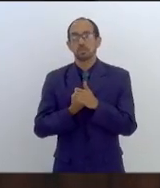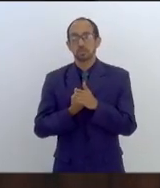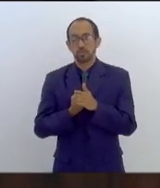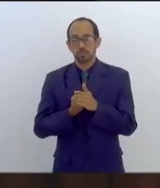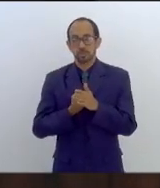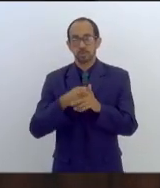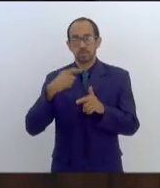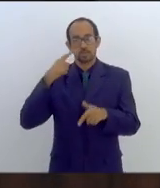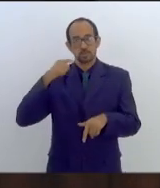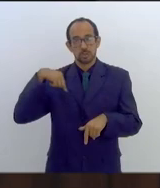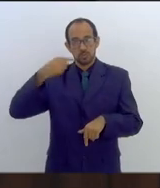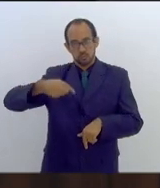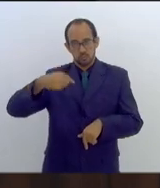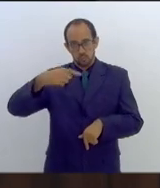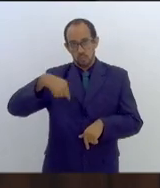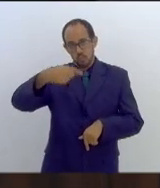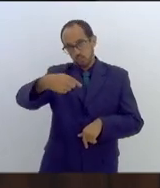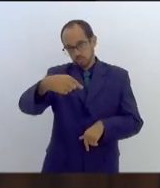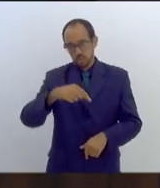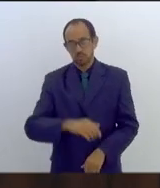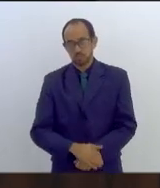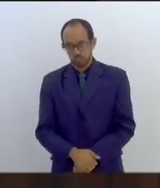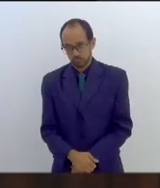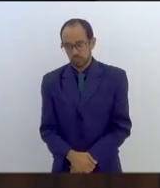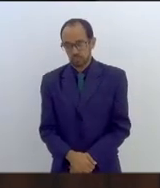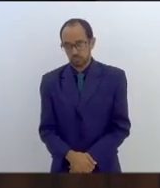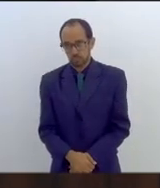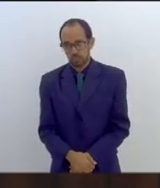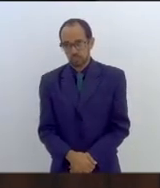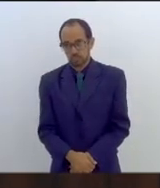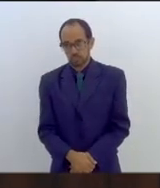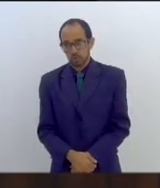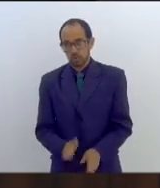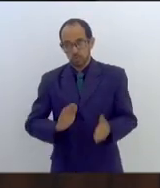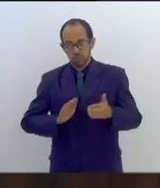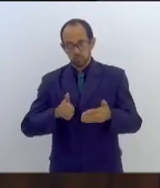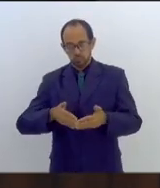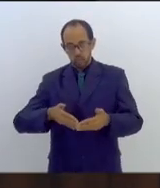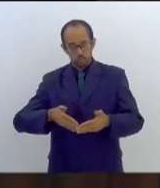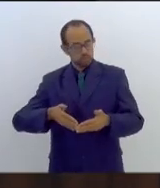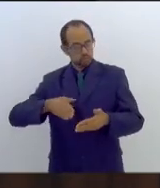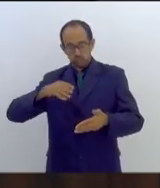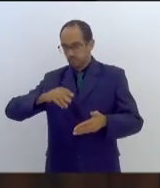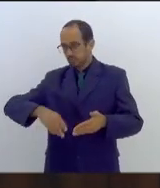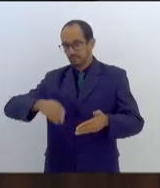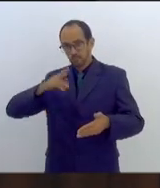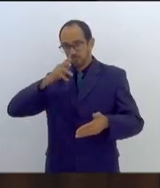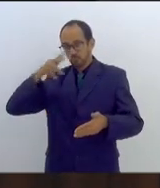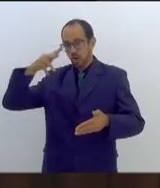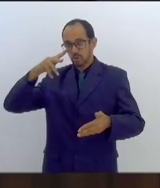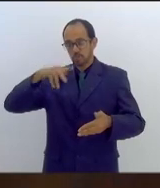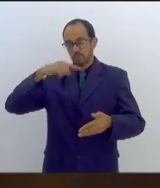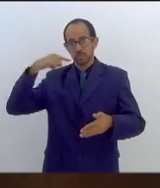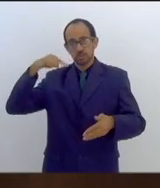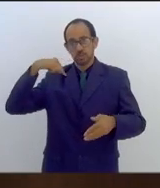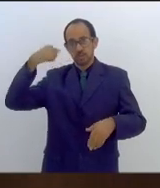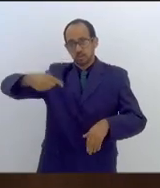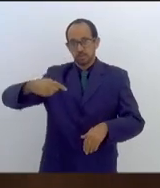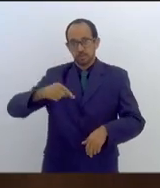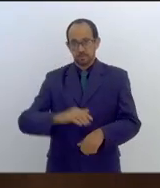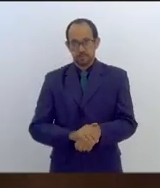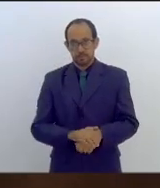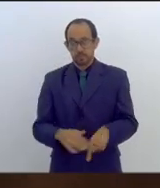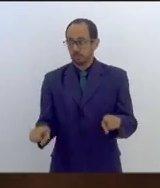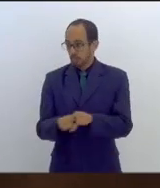semana. Ok? Esforço concentrado na próxima semana. E também para a lei do ICMS,